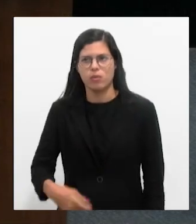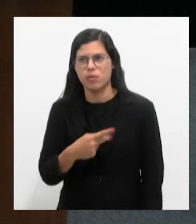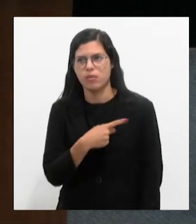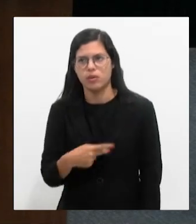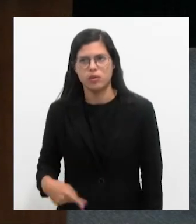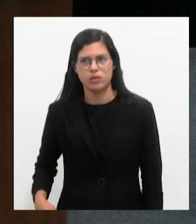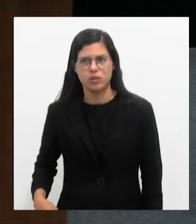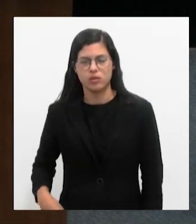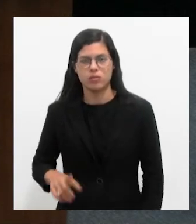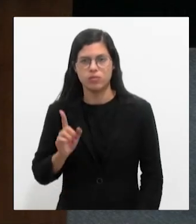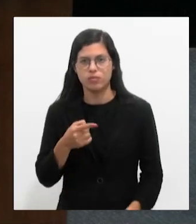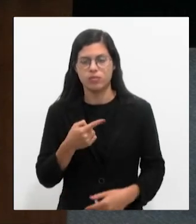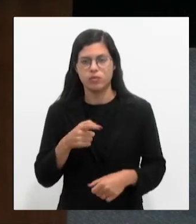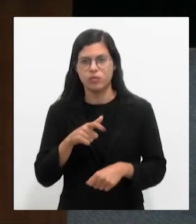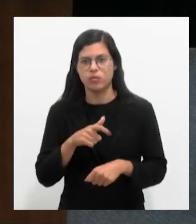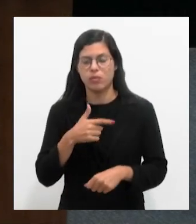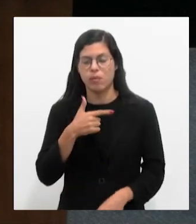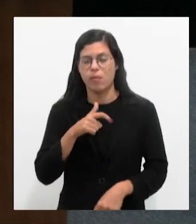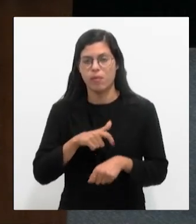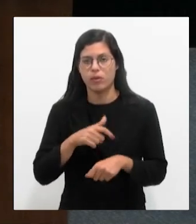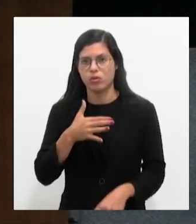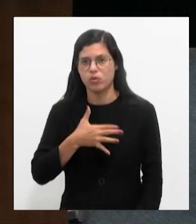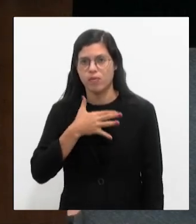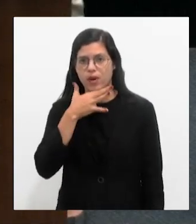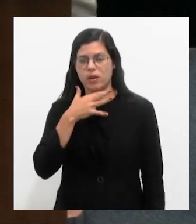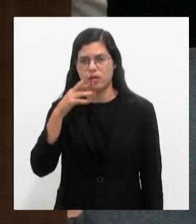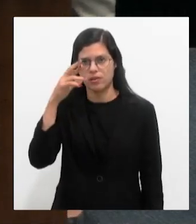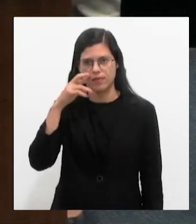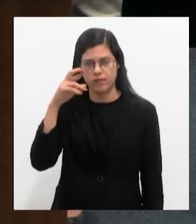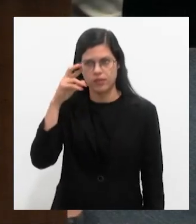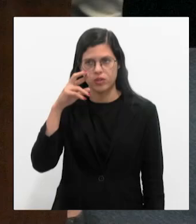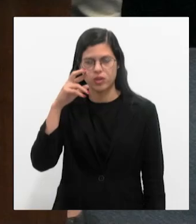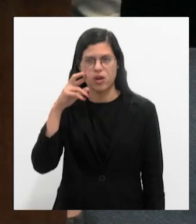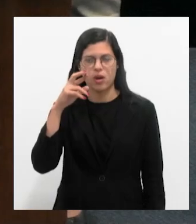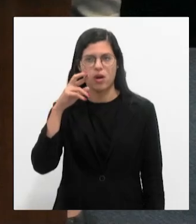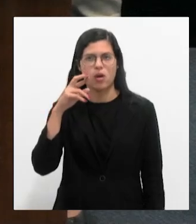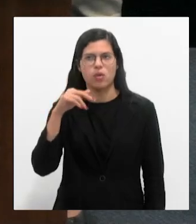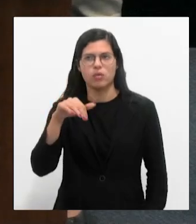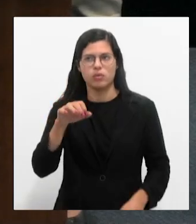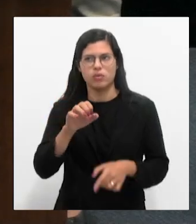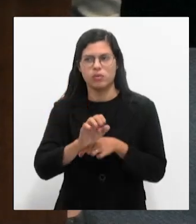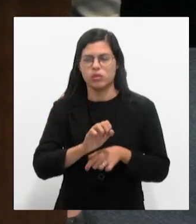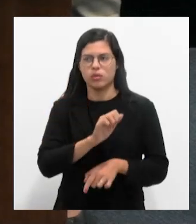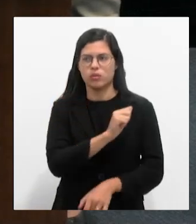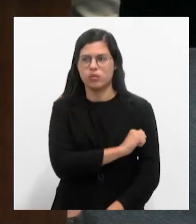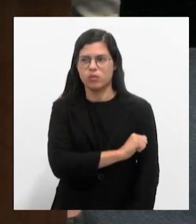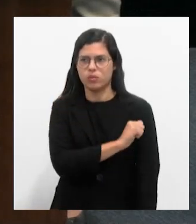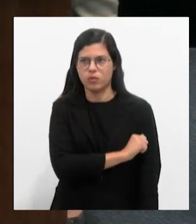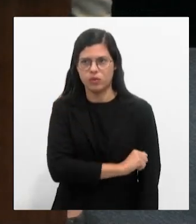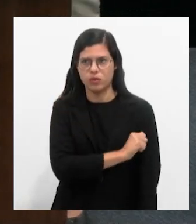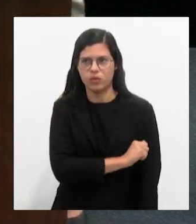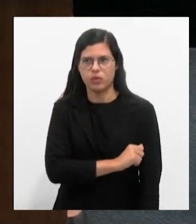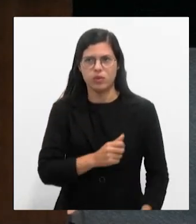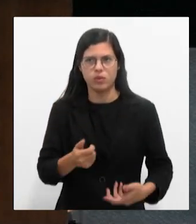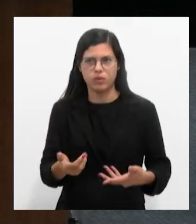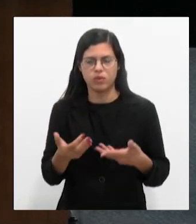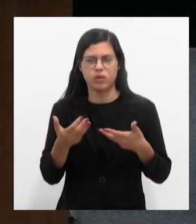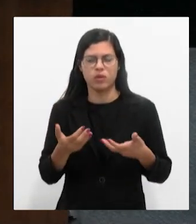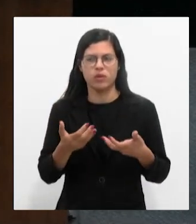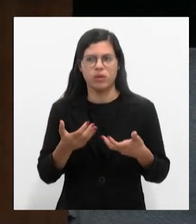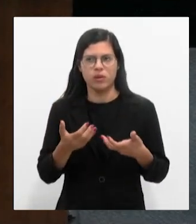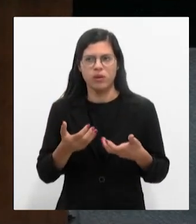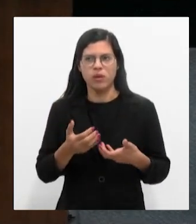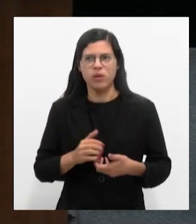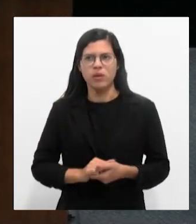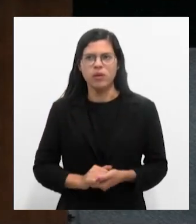estamos passando por uma crise fiscal muito grande no Estado do Rio de Janeiro. E eu gostaria aqui